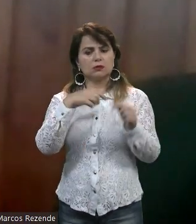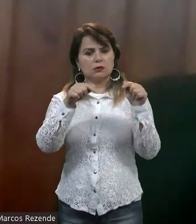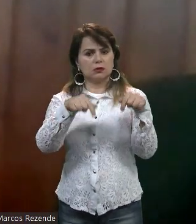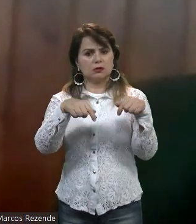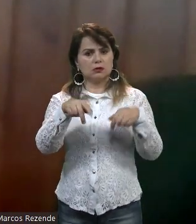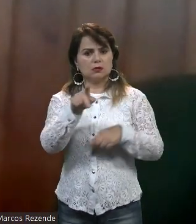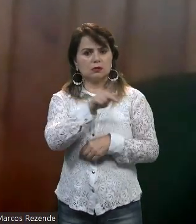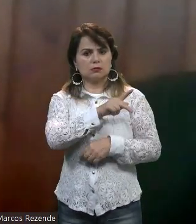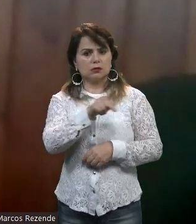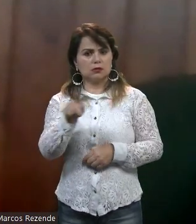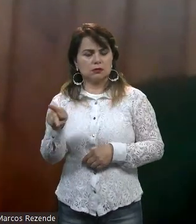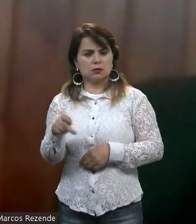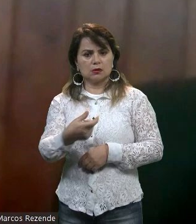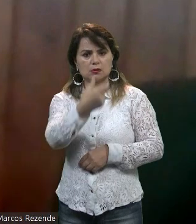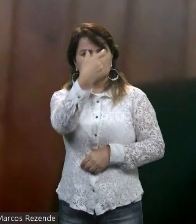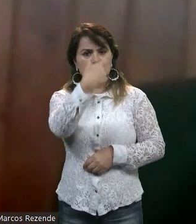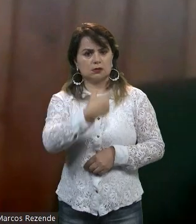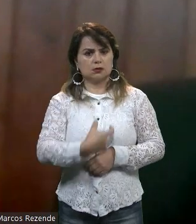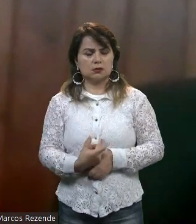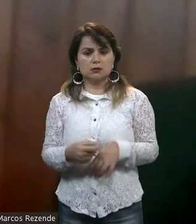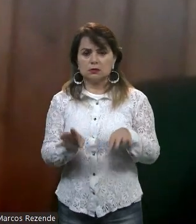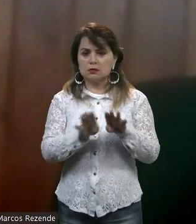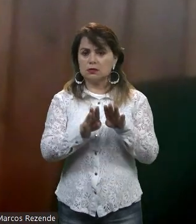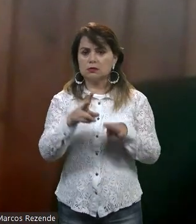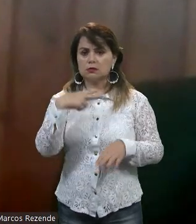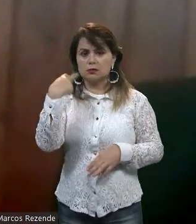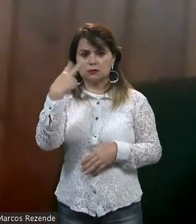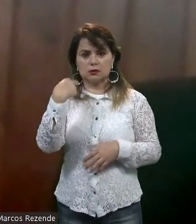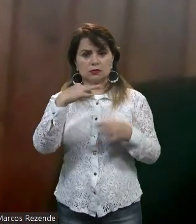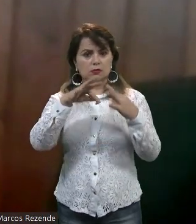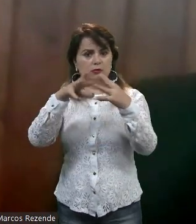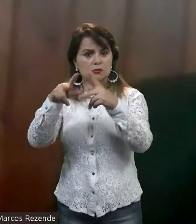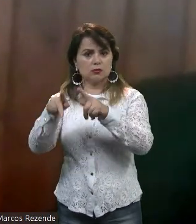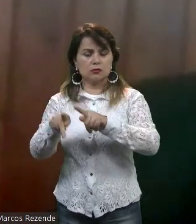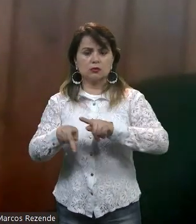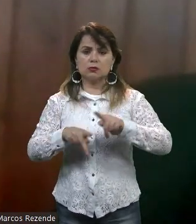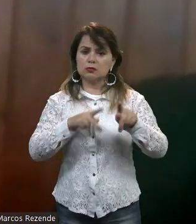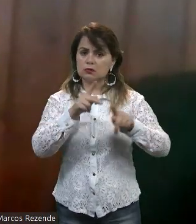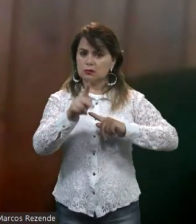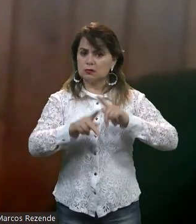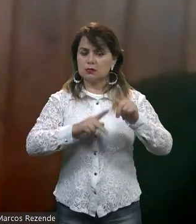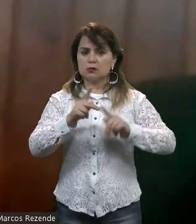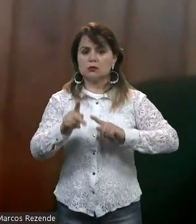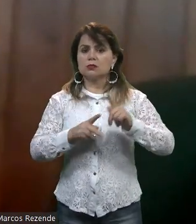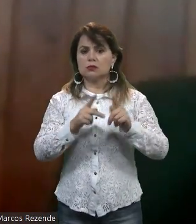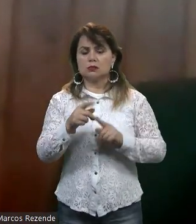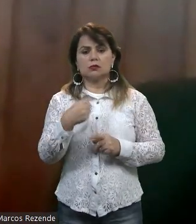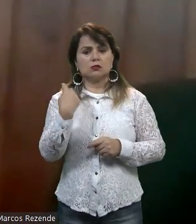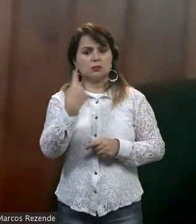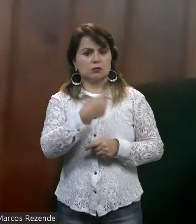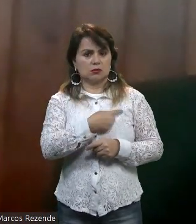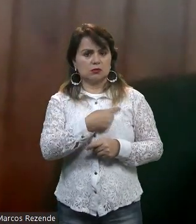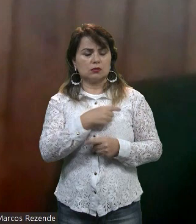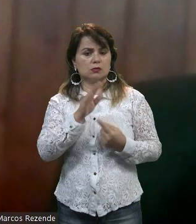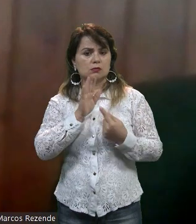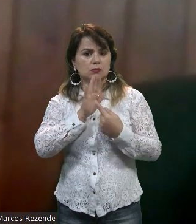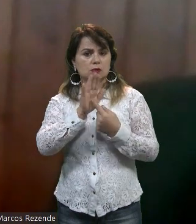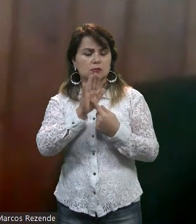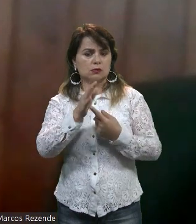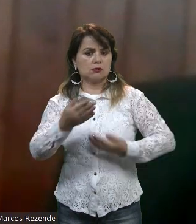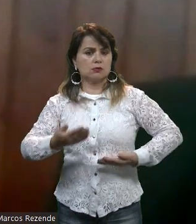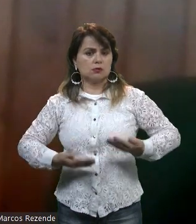da presidência e todos os senhores vereadores, que não incitamos o servidor público